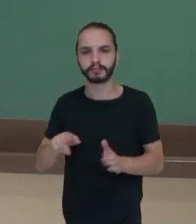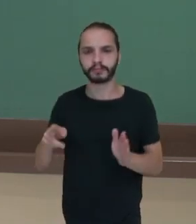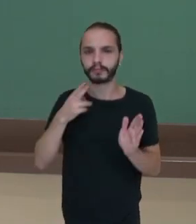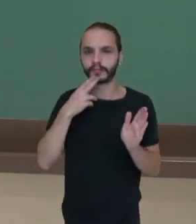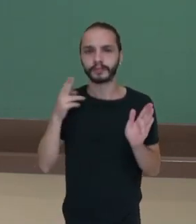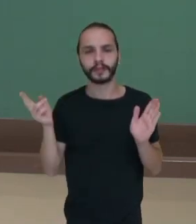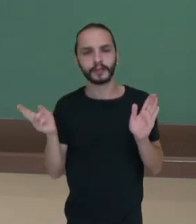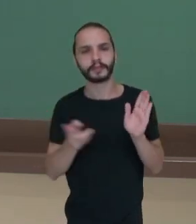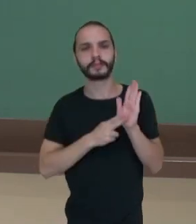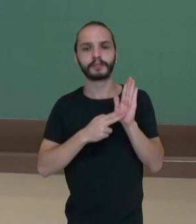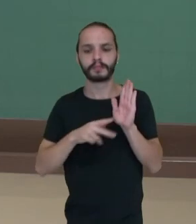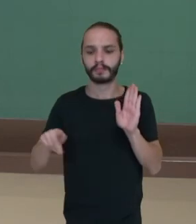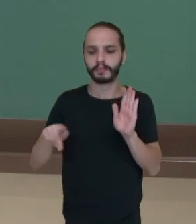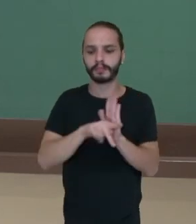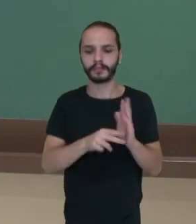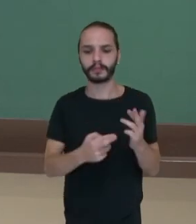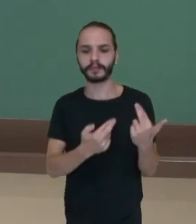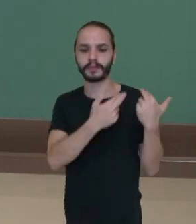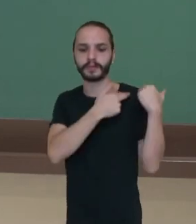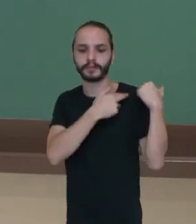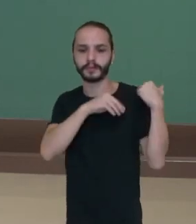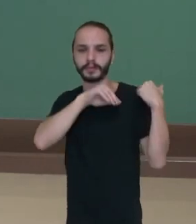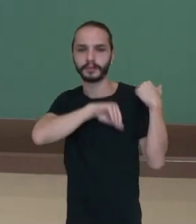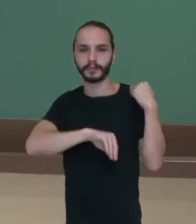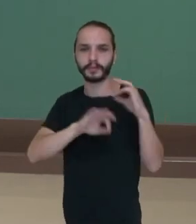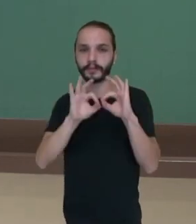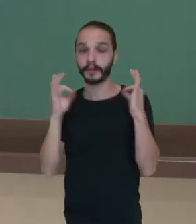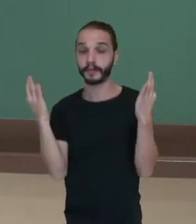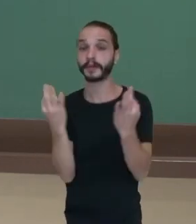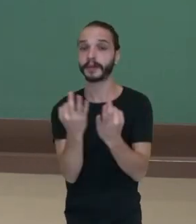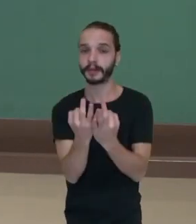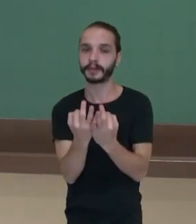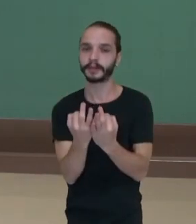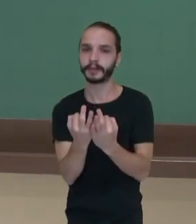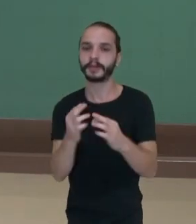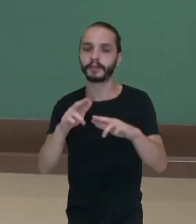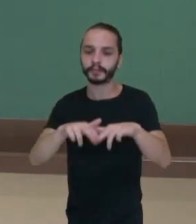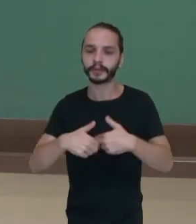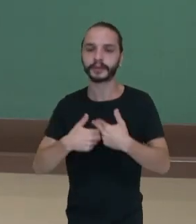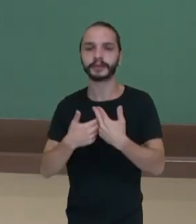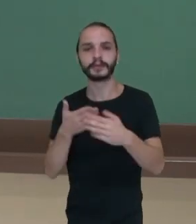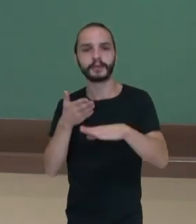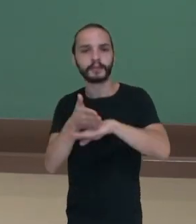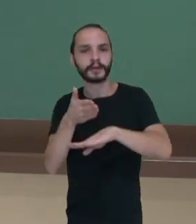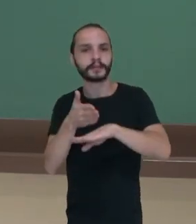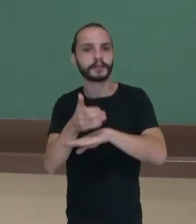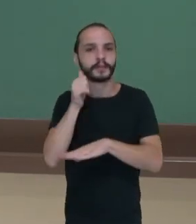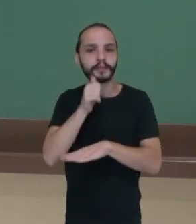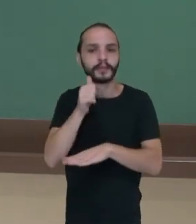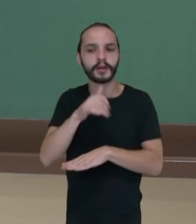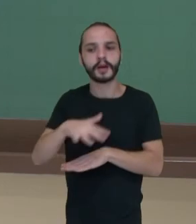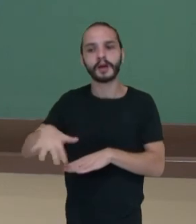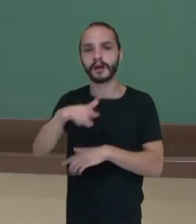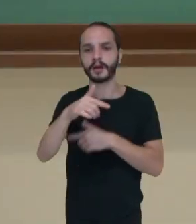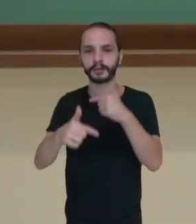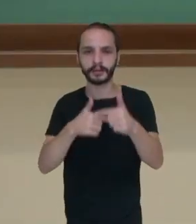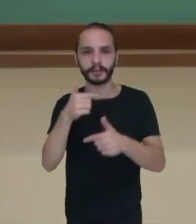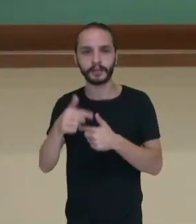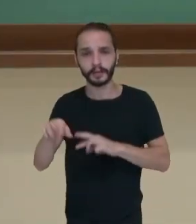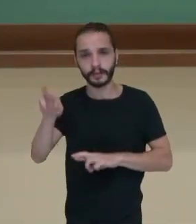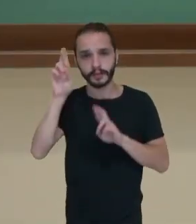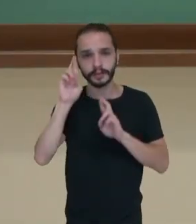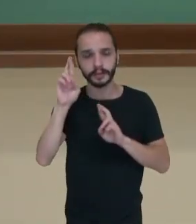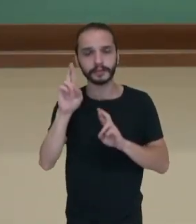renda familiar. Então, é uma característica ali também dessa ideia de participação e de inserção da mulher no mercado de trabalho. Espero